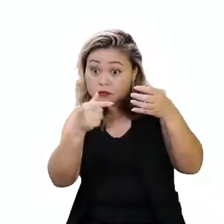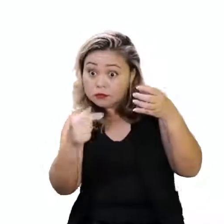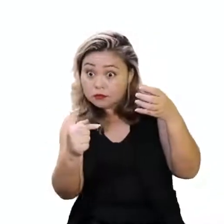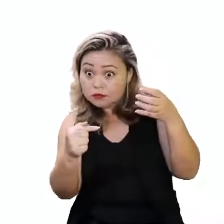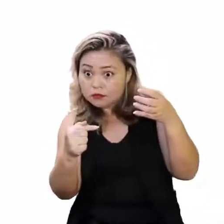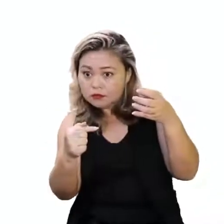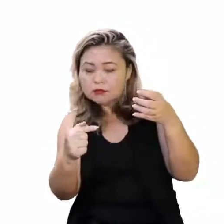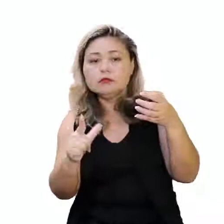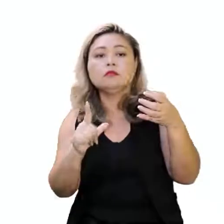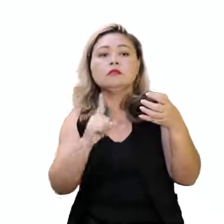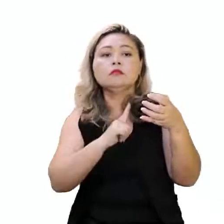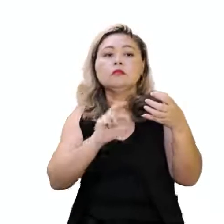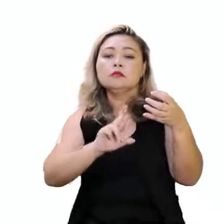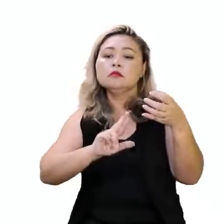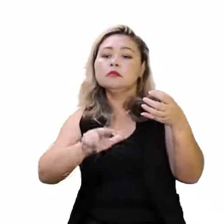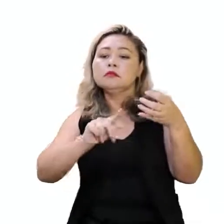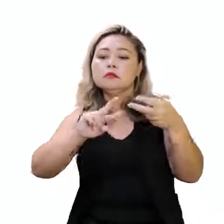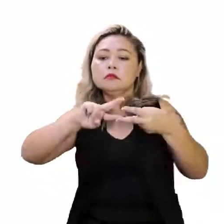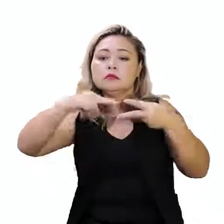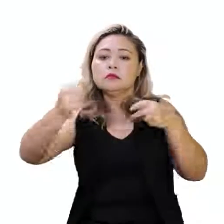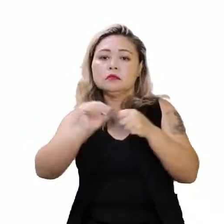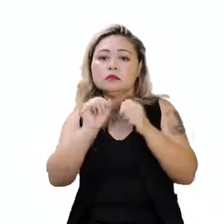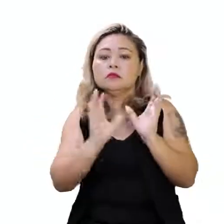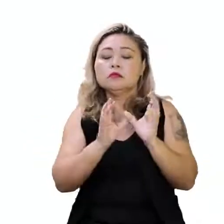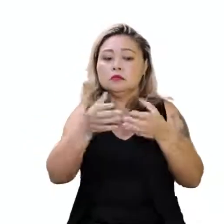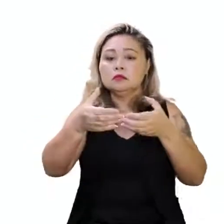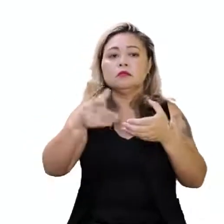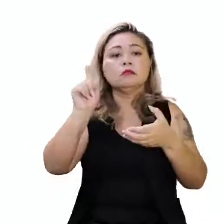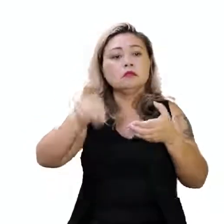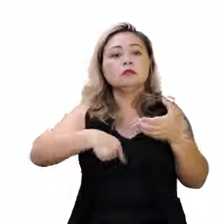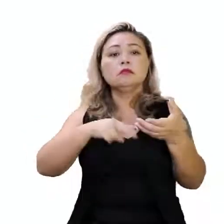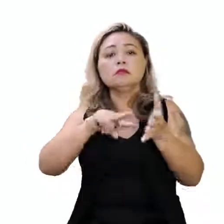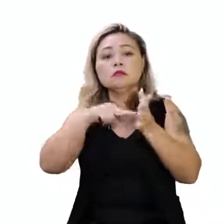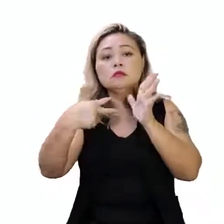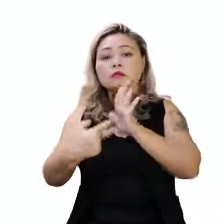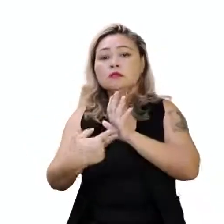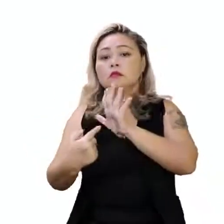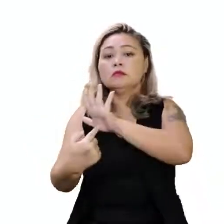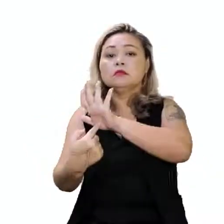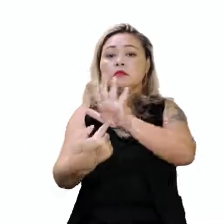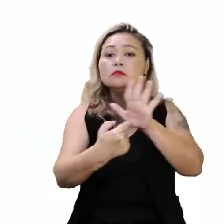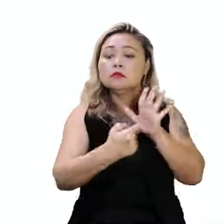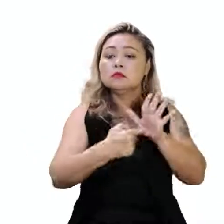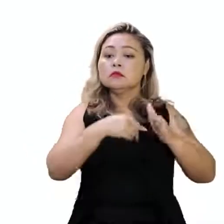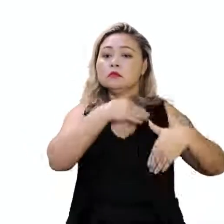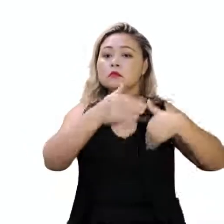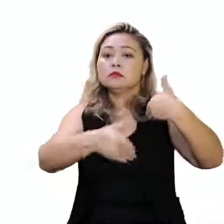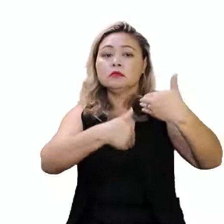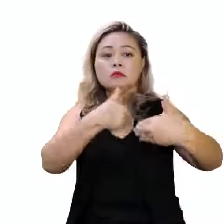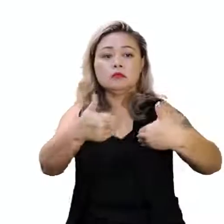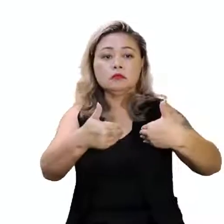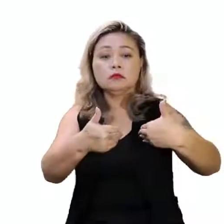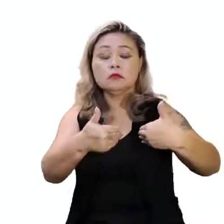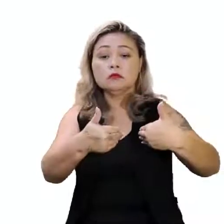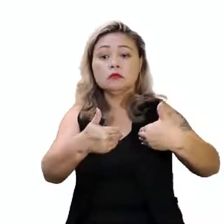acontecendo. A diferenciação genética entre as populações já é muito significativa, indicando que o processo está numa fase muito